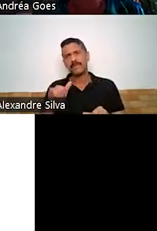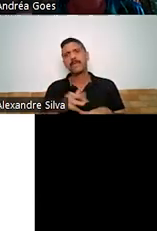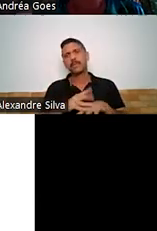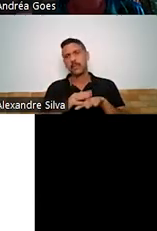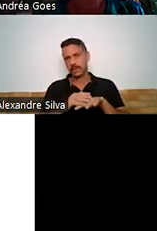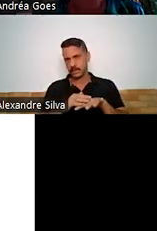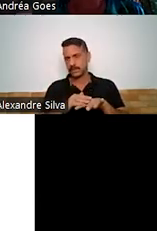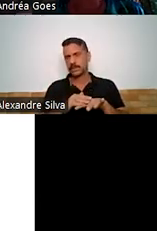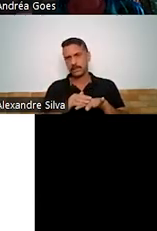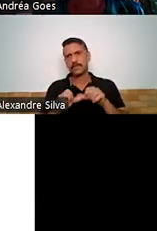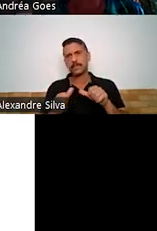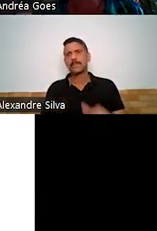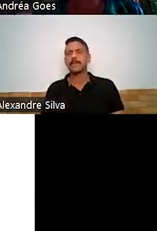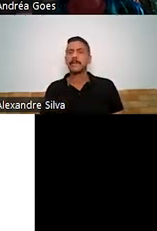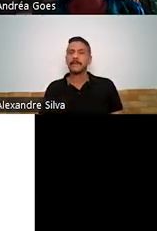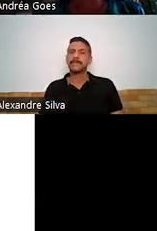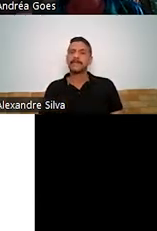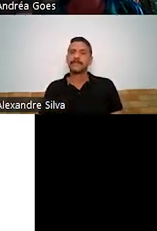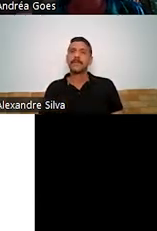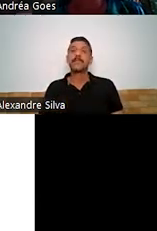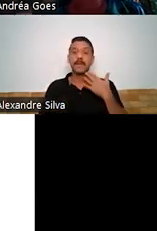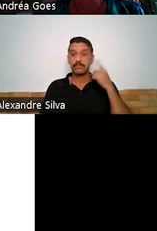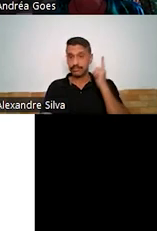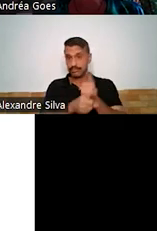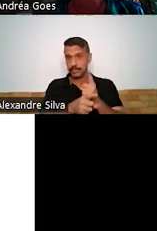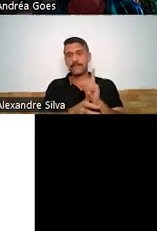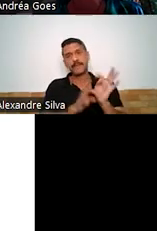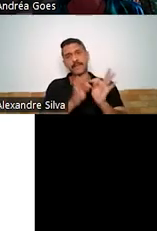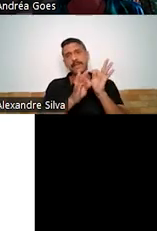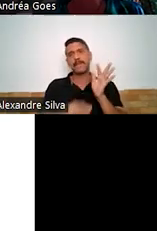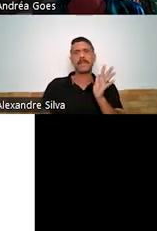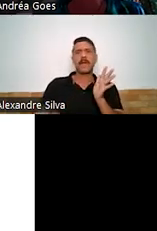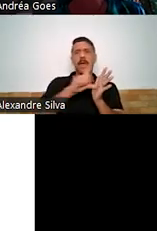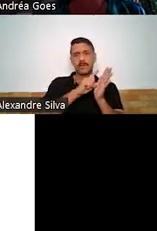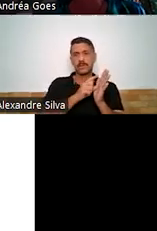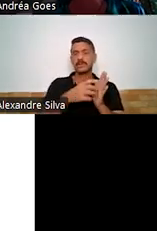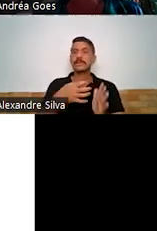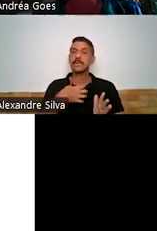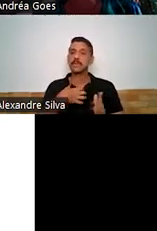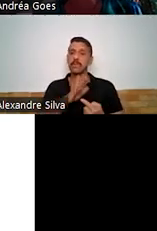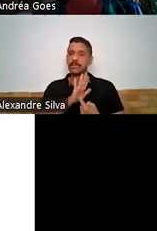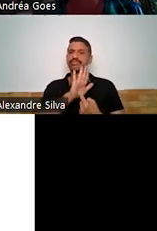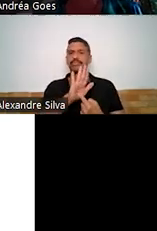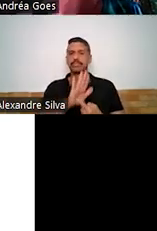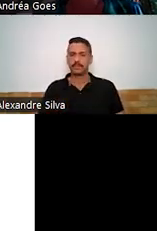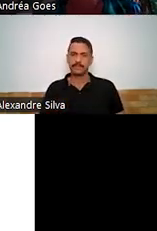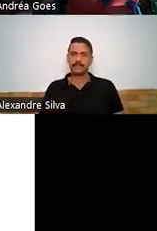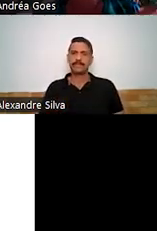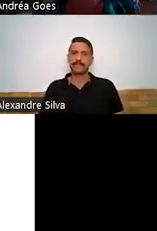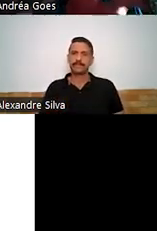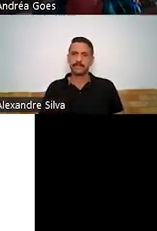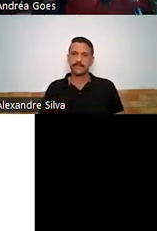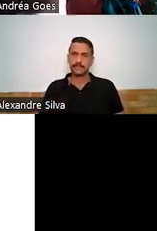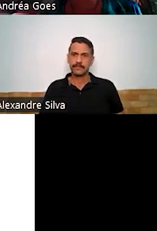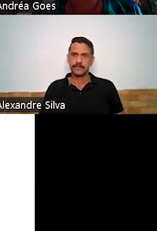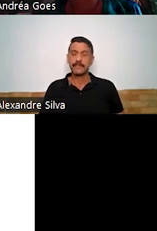Então, é simples de detectar e tentar tratar antes que os sintomas apareçam. Então, o que eu quis dizer com isso é que a gente